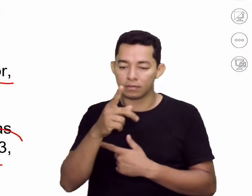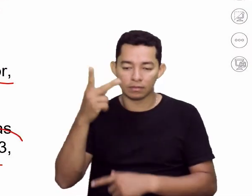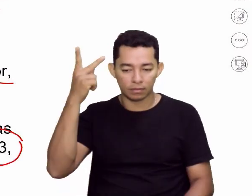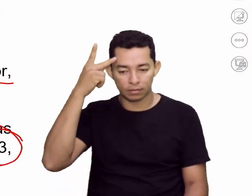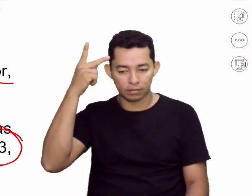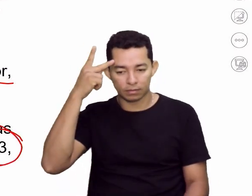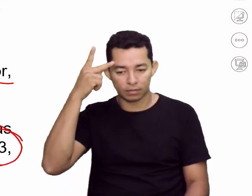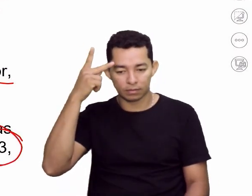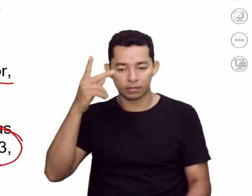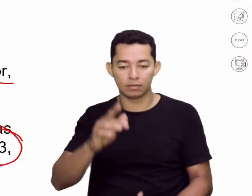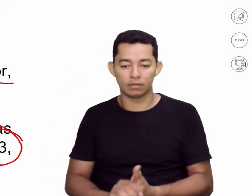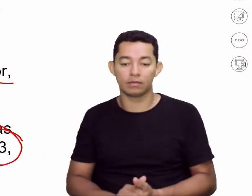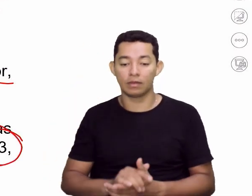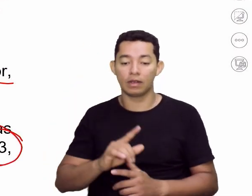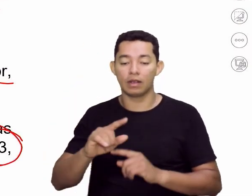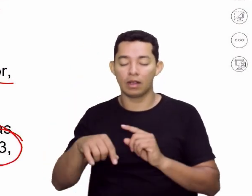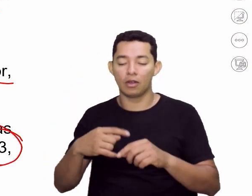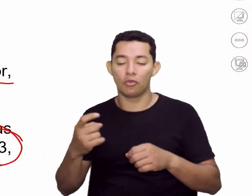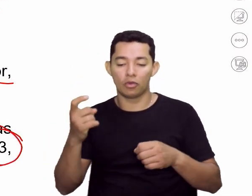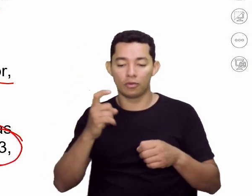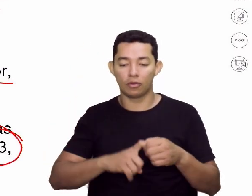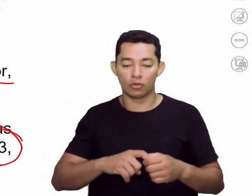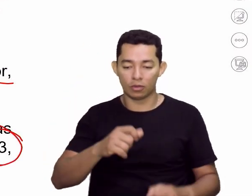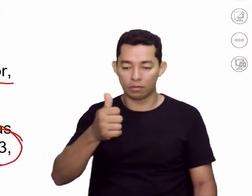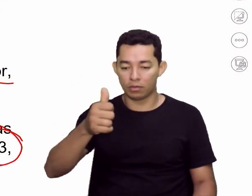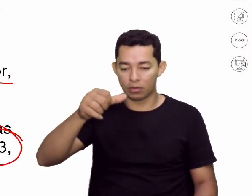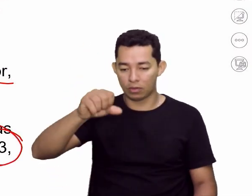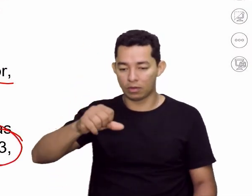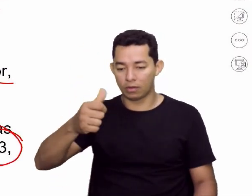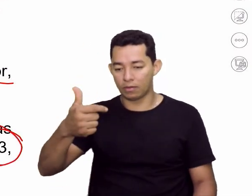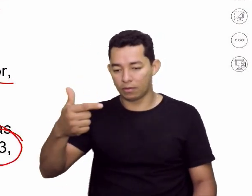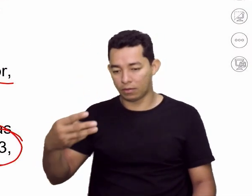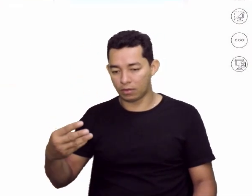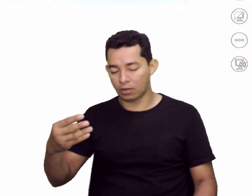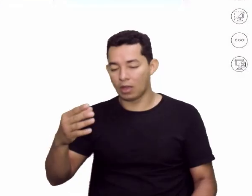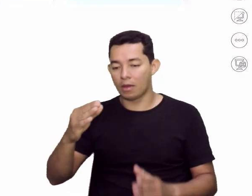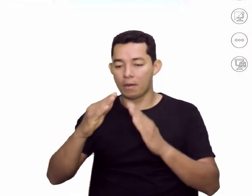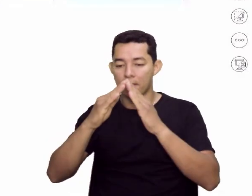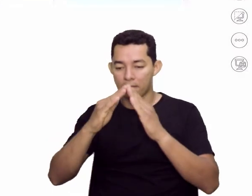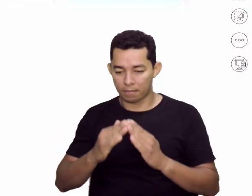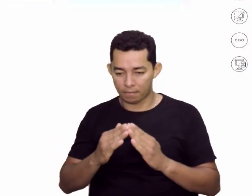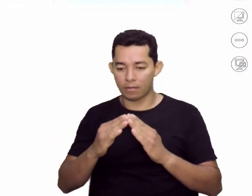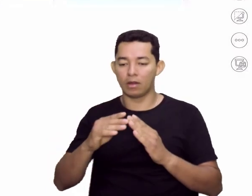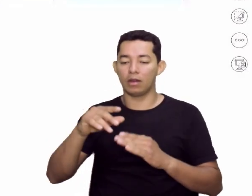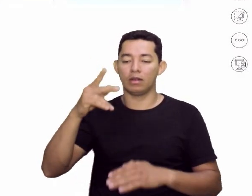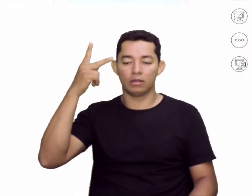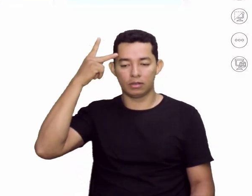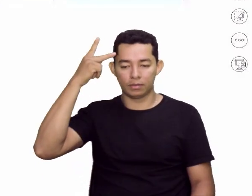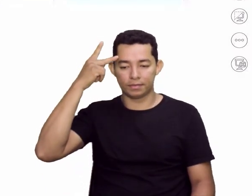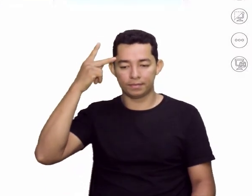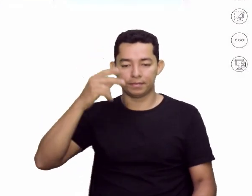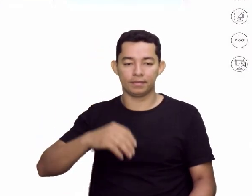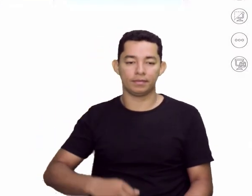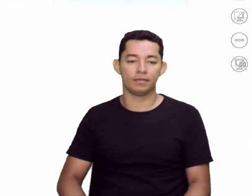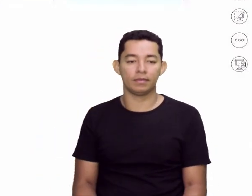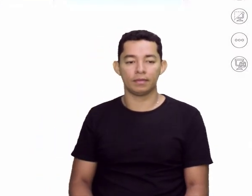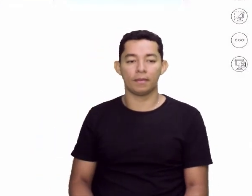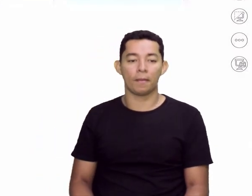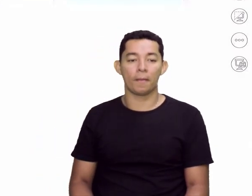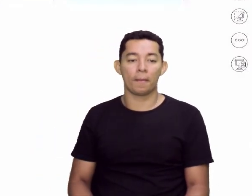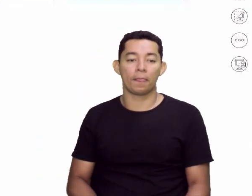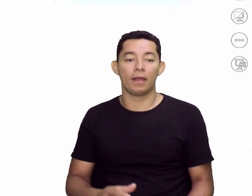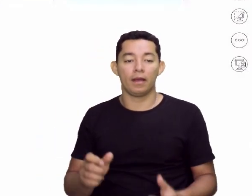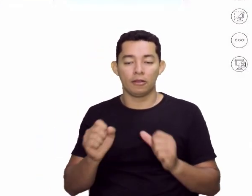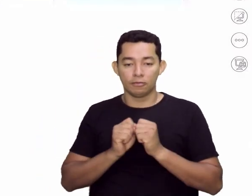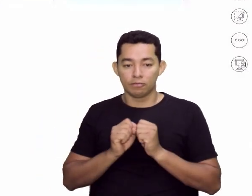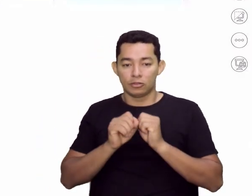em 1923, para residir de vez em São Paulo. Tá? E o expressionismo abstrato,